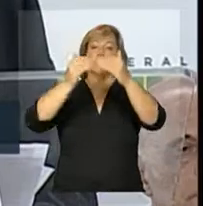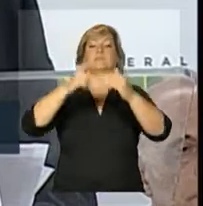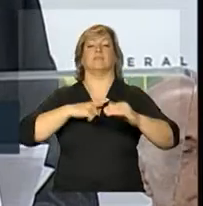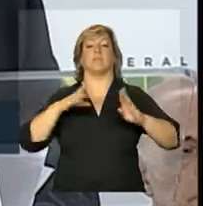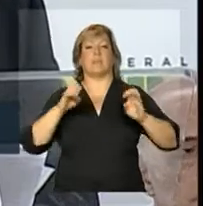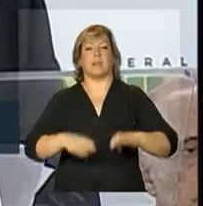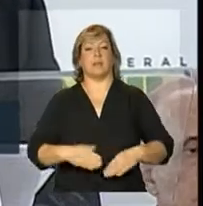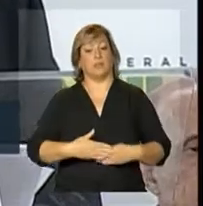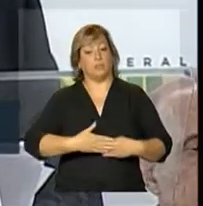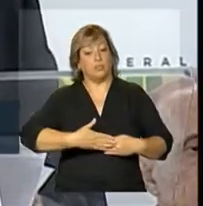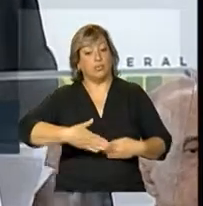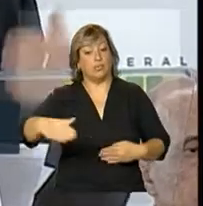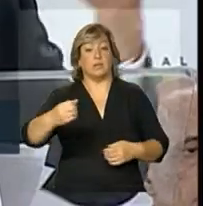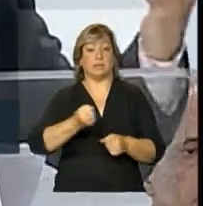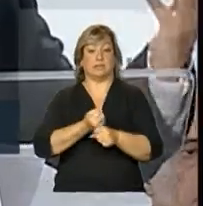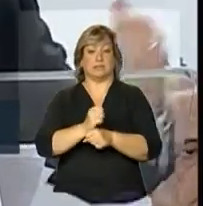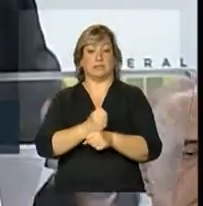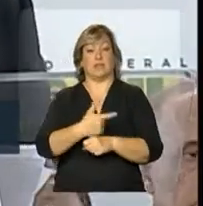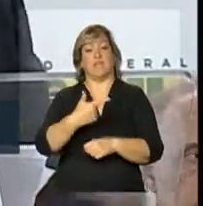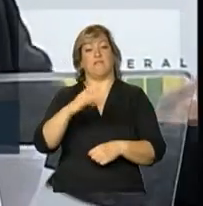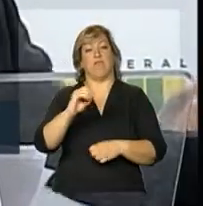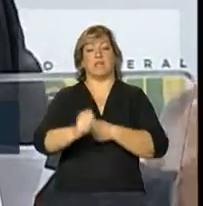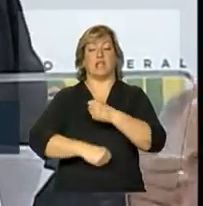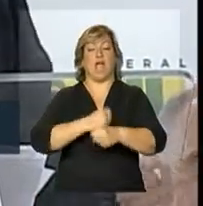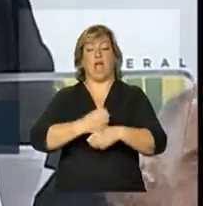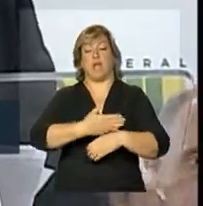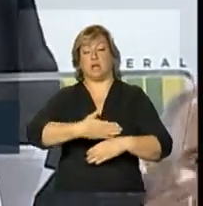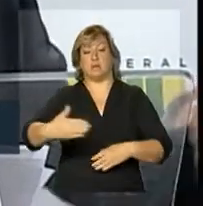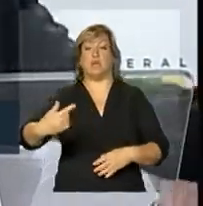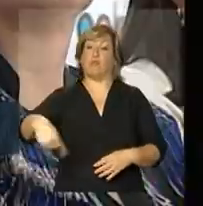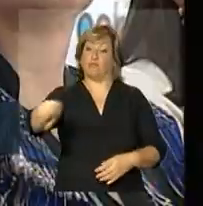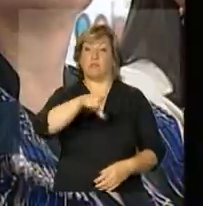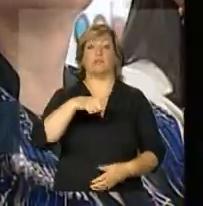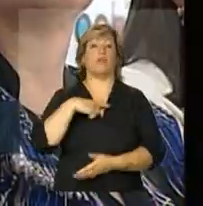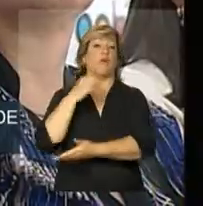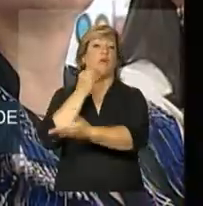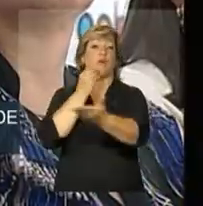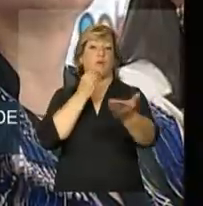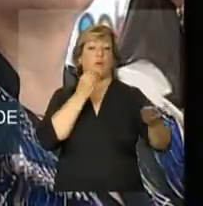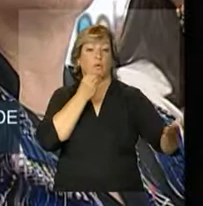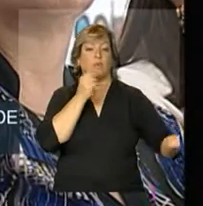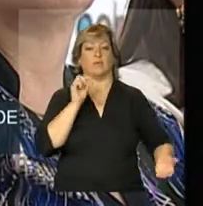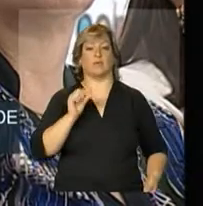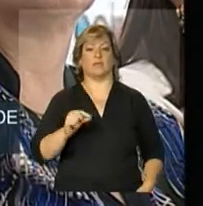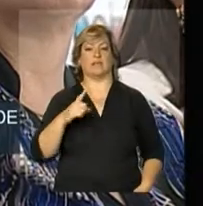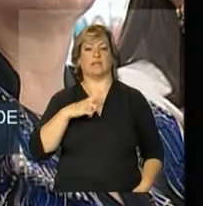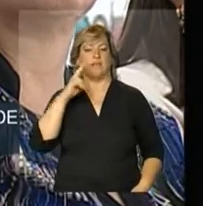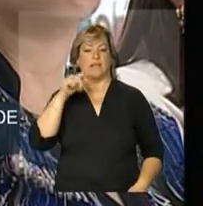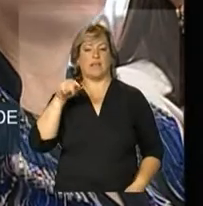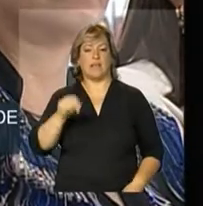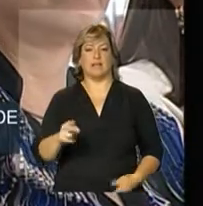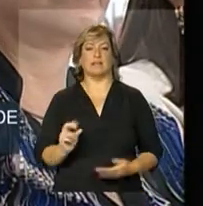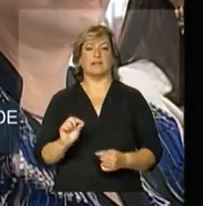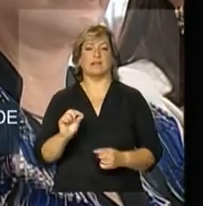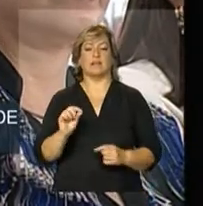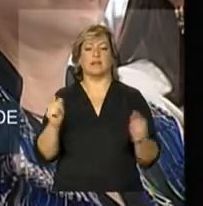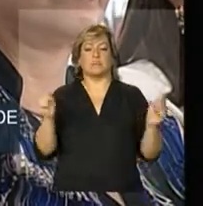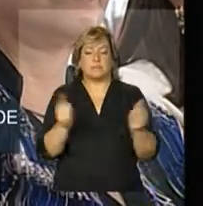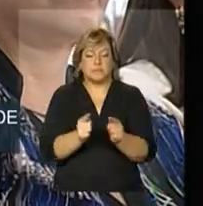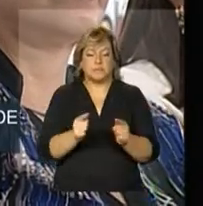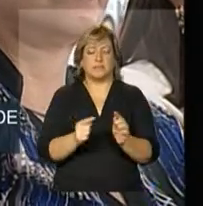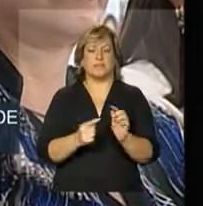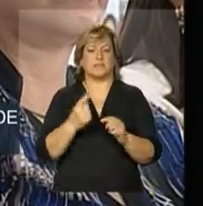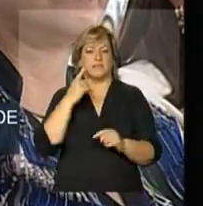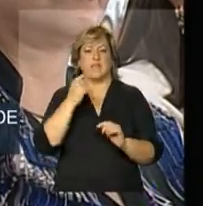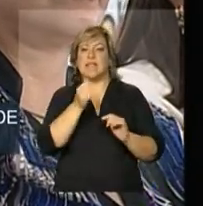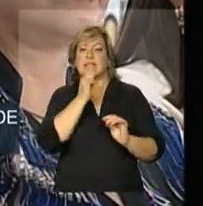os próximos anos, 20 anos, né, vocês tiveram a oportunidade de ver na maquete. Portanto, eu